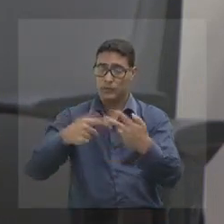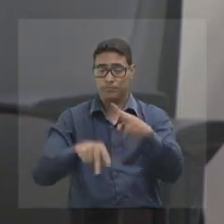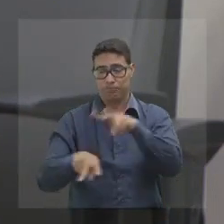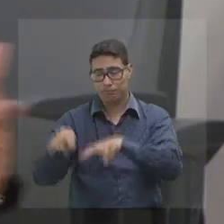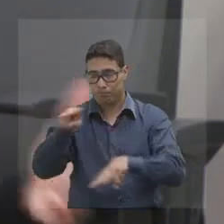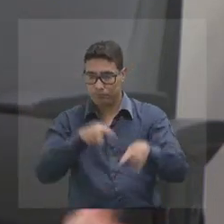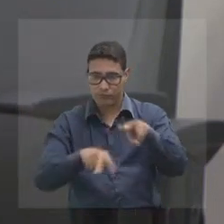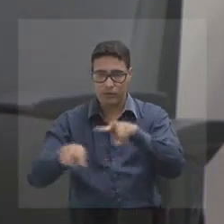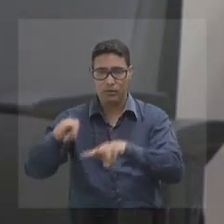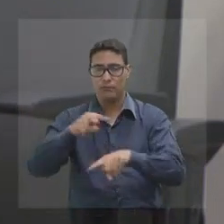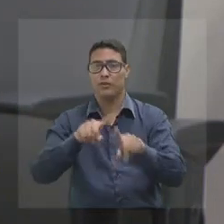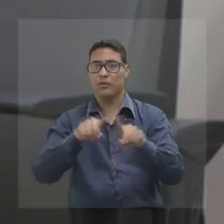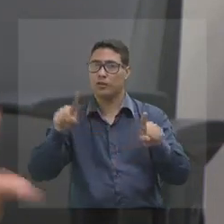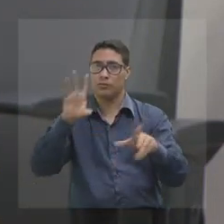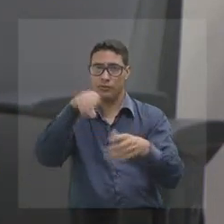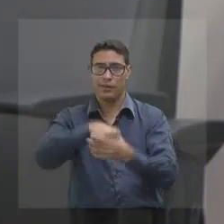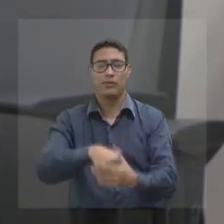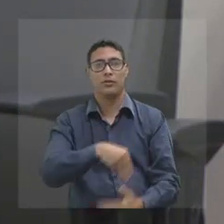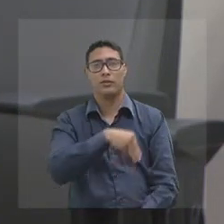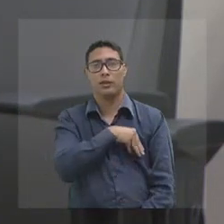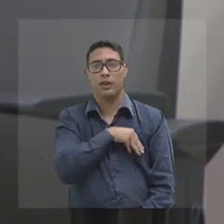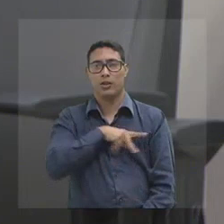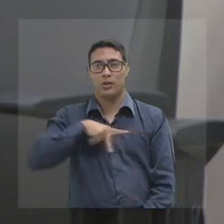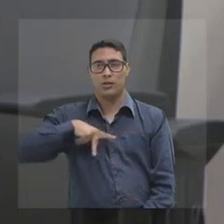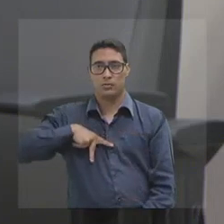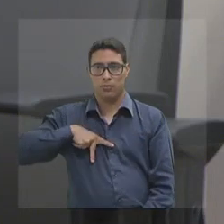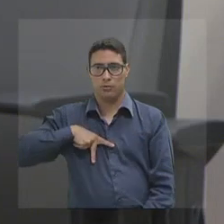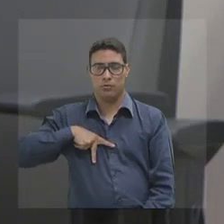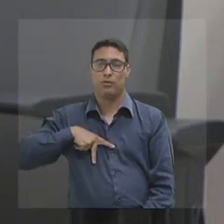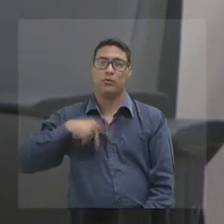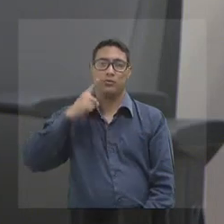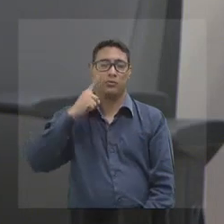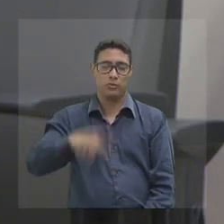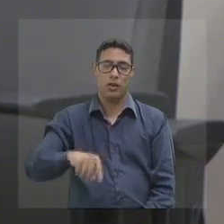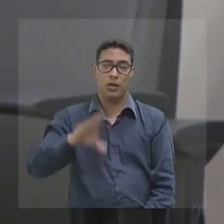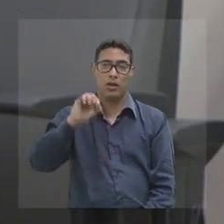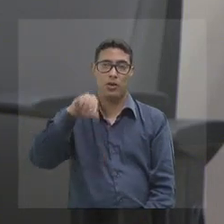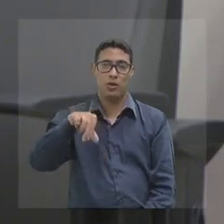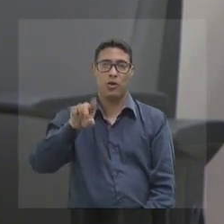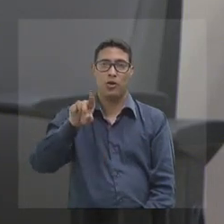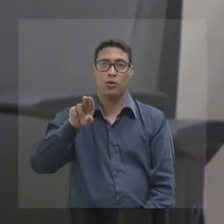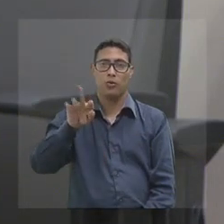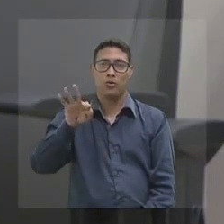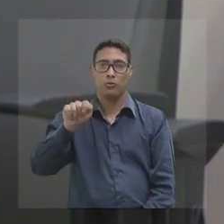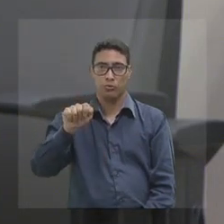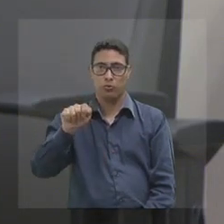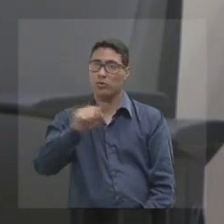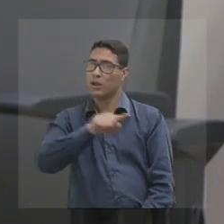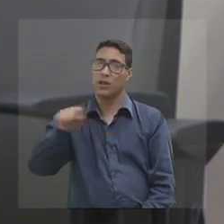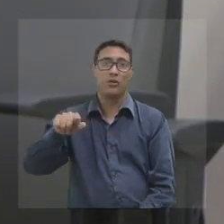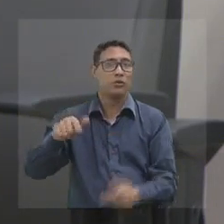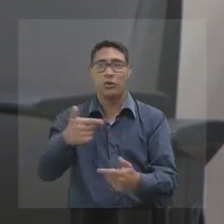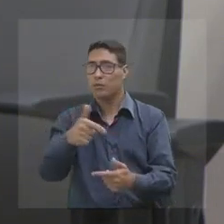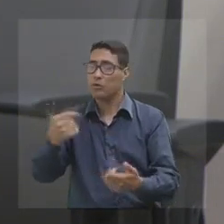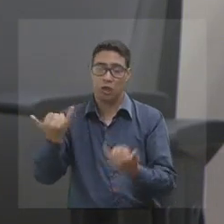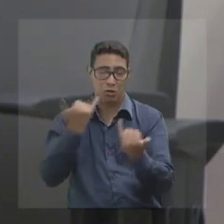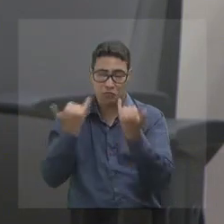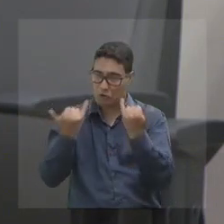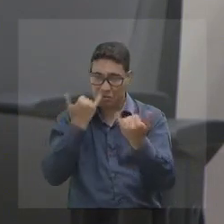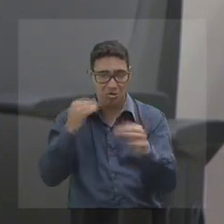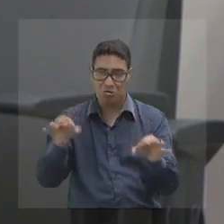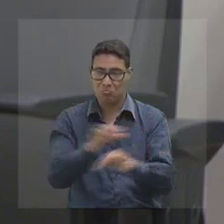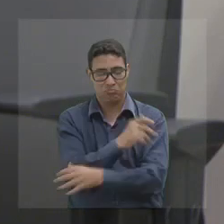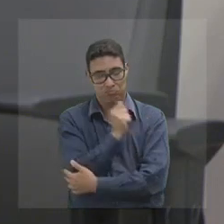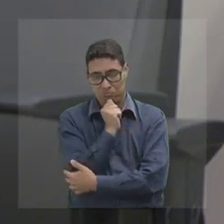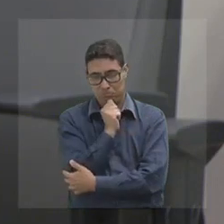né inclusive no Ministério Público com acompanhamento do Ministério Público sobre a conduta é do Servidor também não tem informação atualizada né